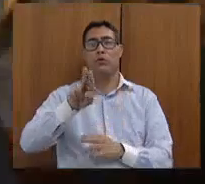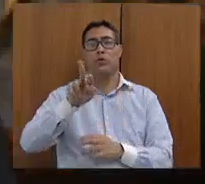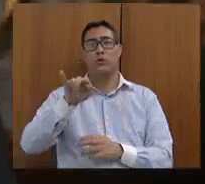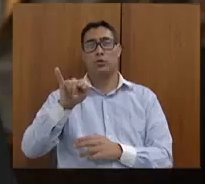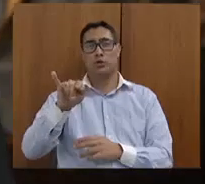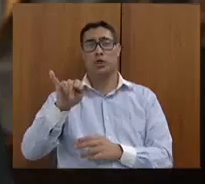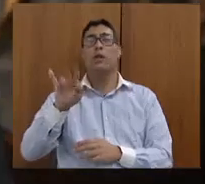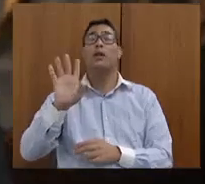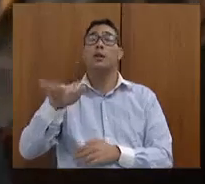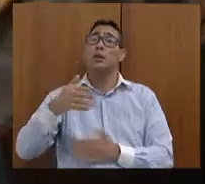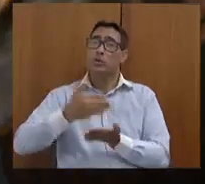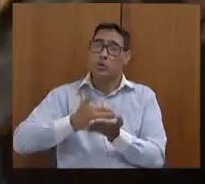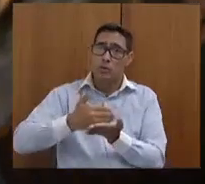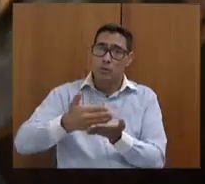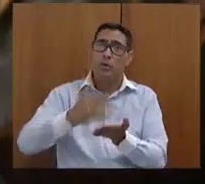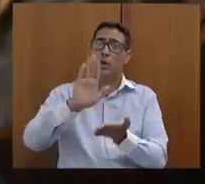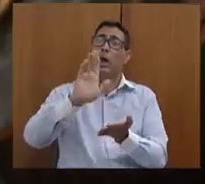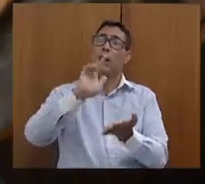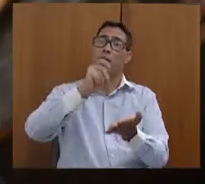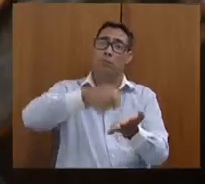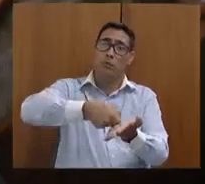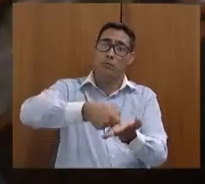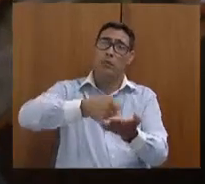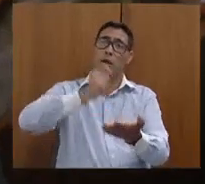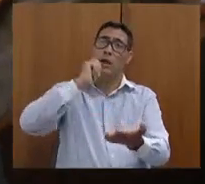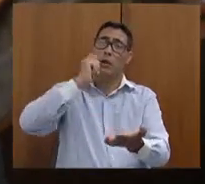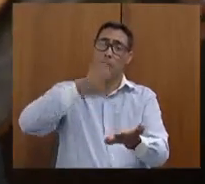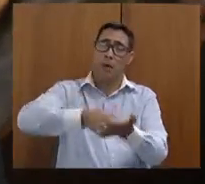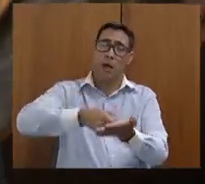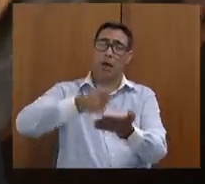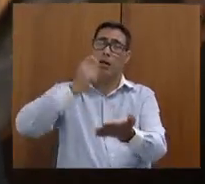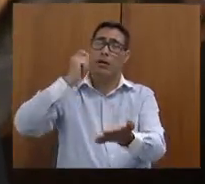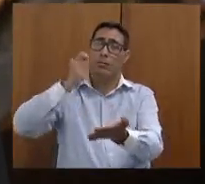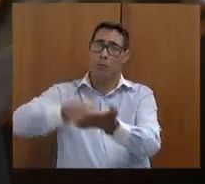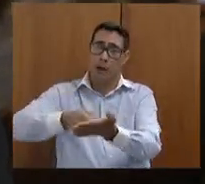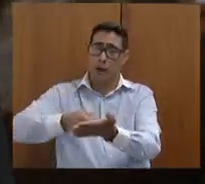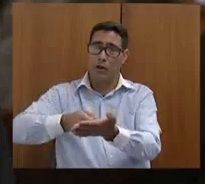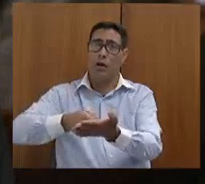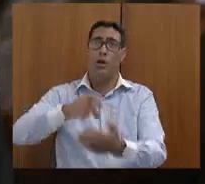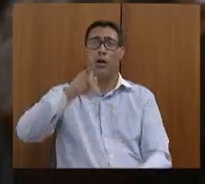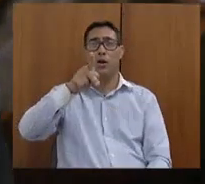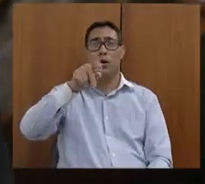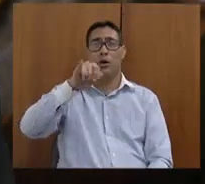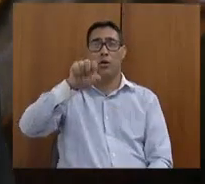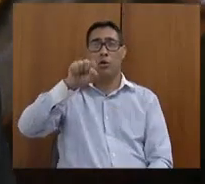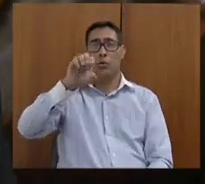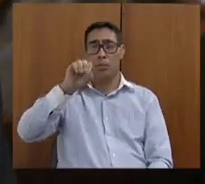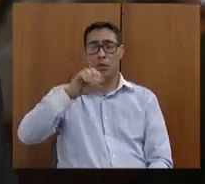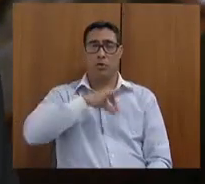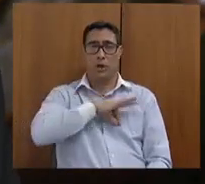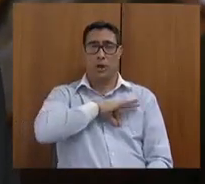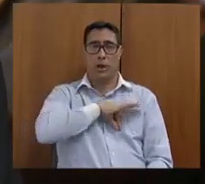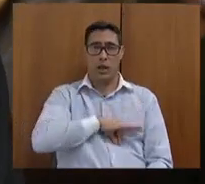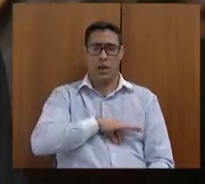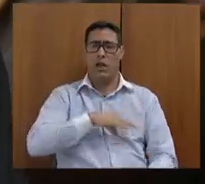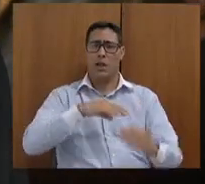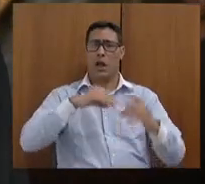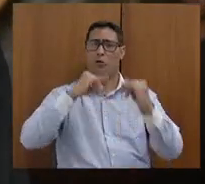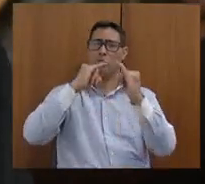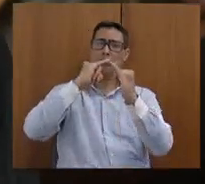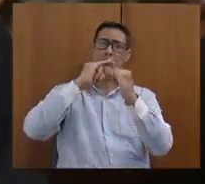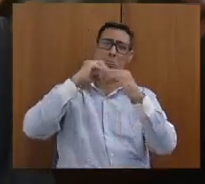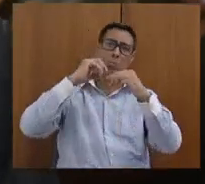de começar o pagamento né tentar chegar com piso salarial próximo aos valores